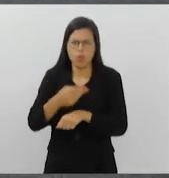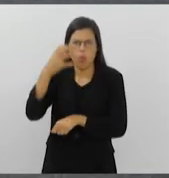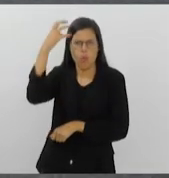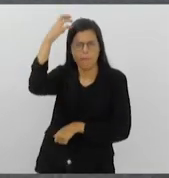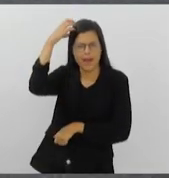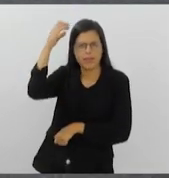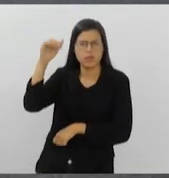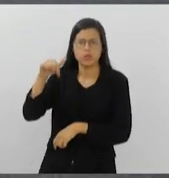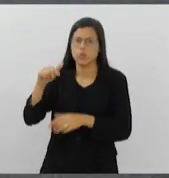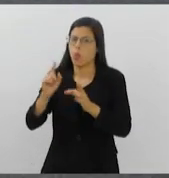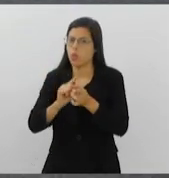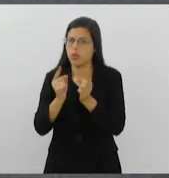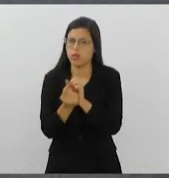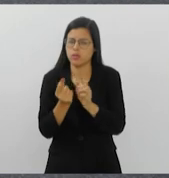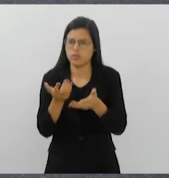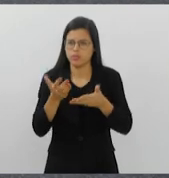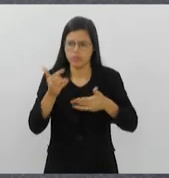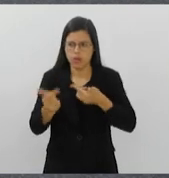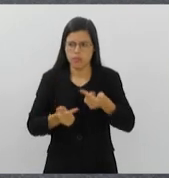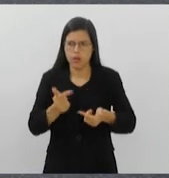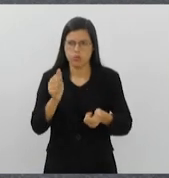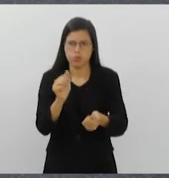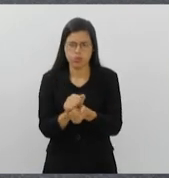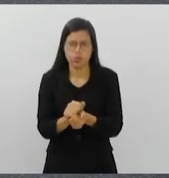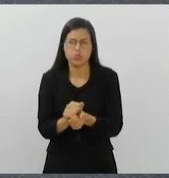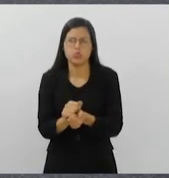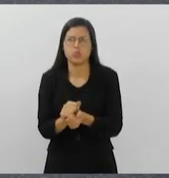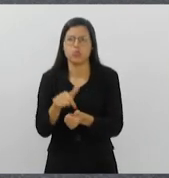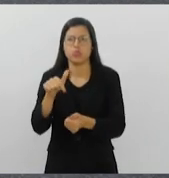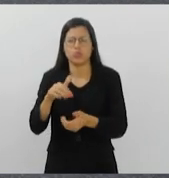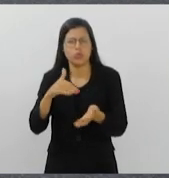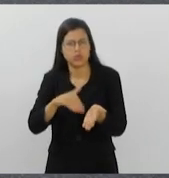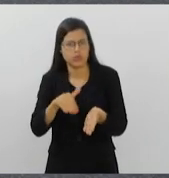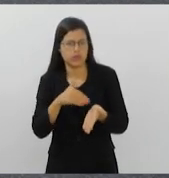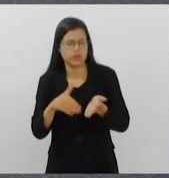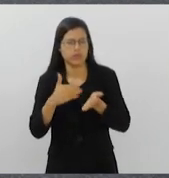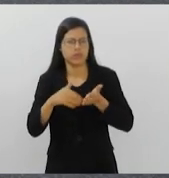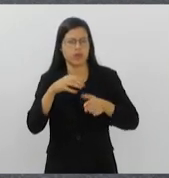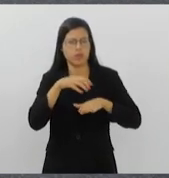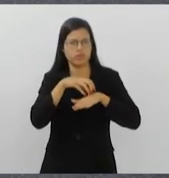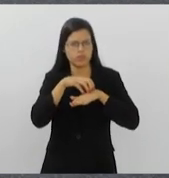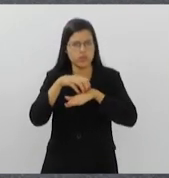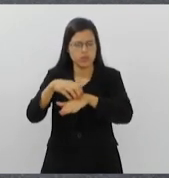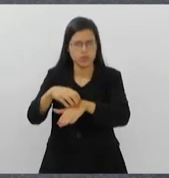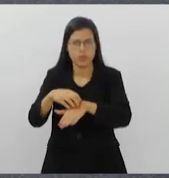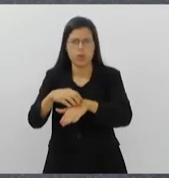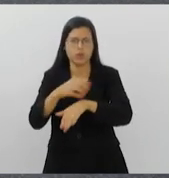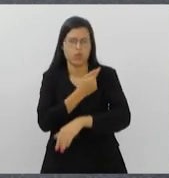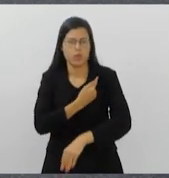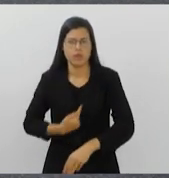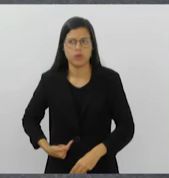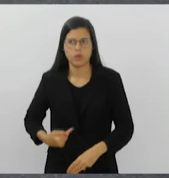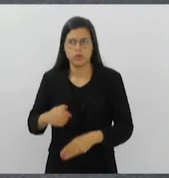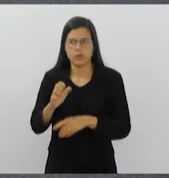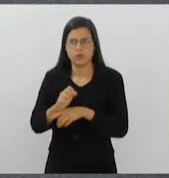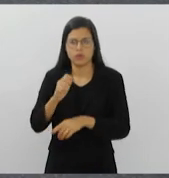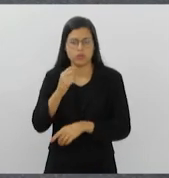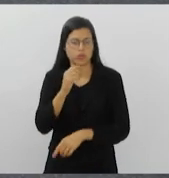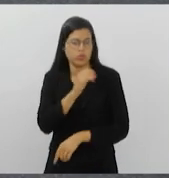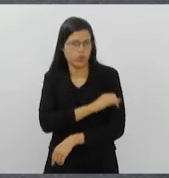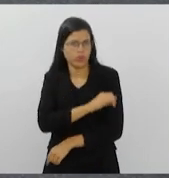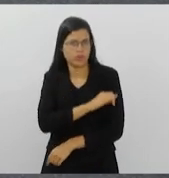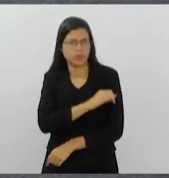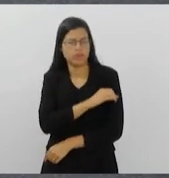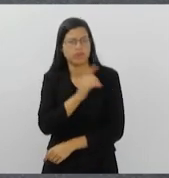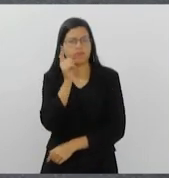gente quer fazer um trabalho em conjunto com a Getransp, com o secretário de Transporte do Estado, com o governador do Estado do Rio, para que a gente possa,